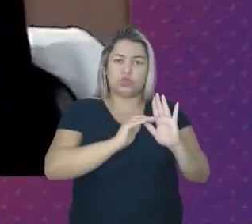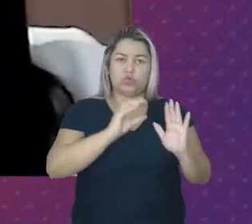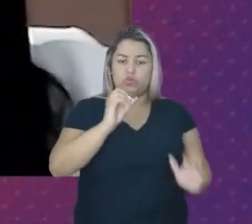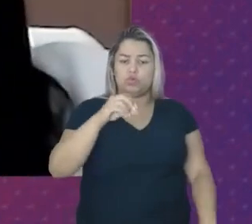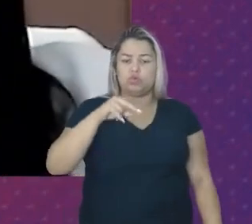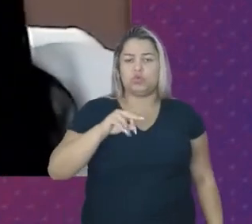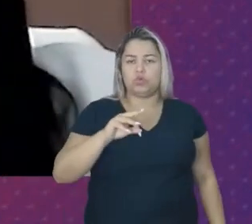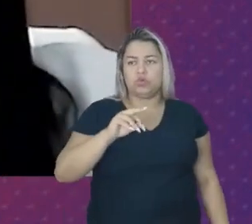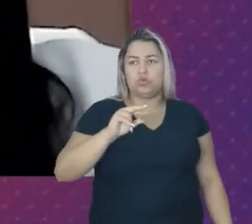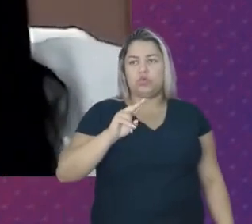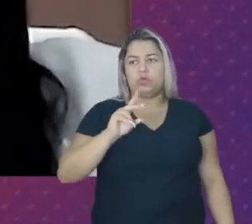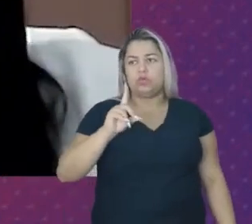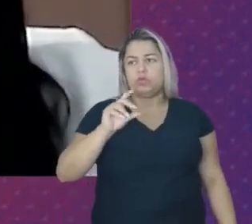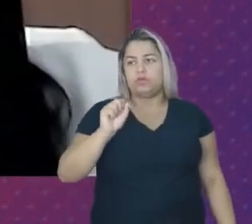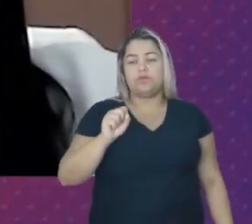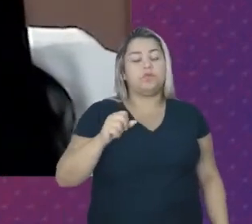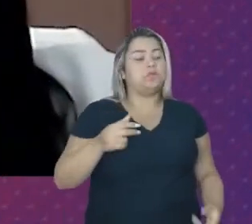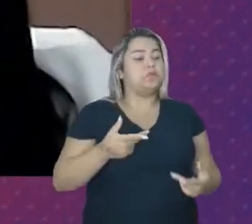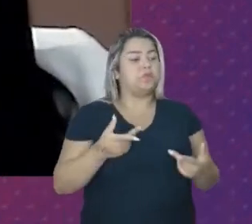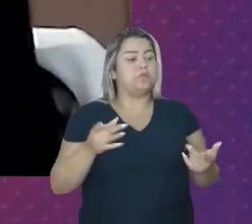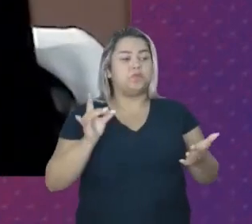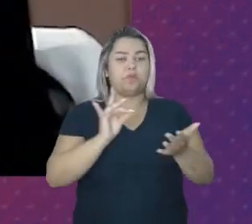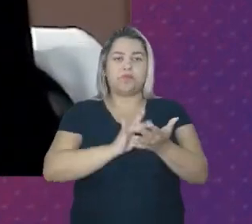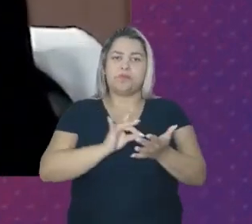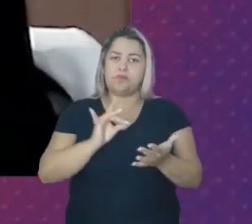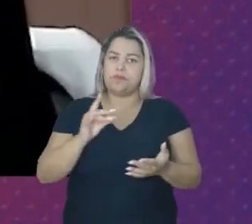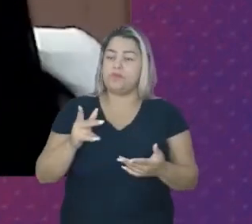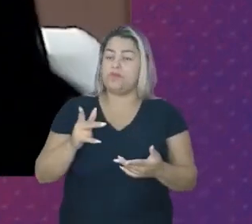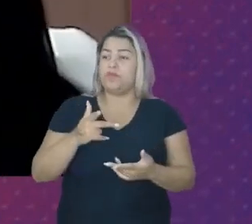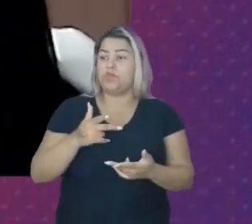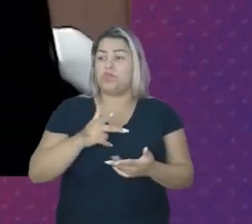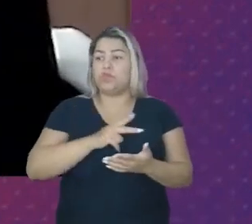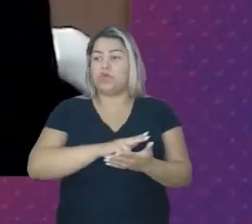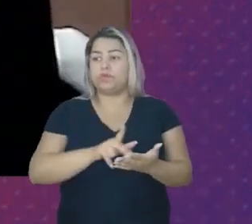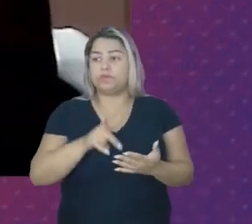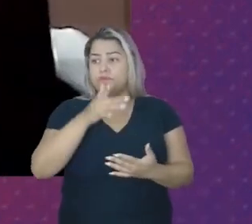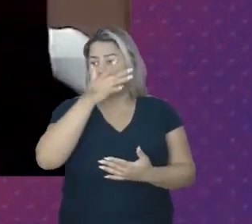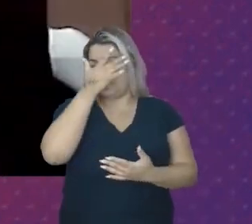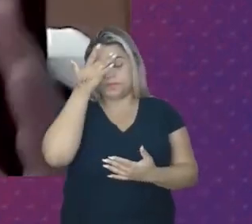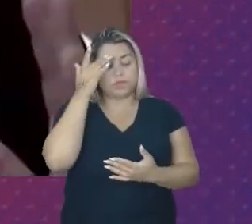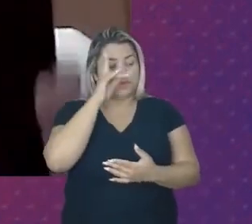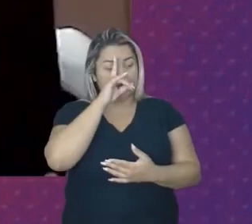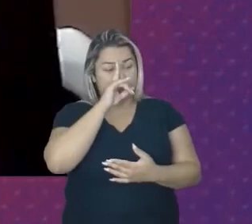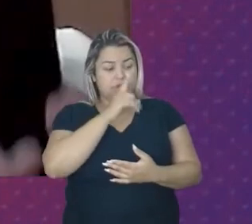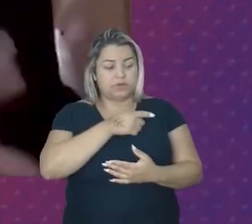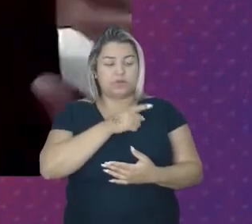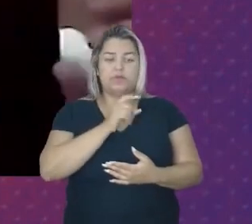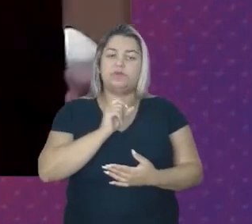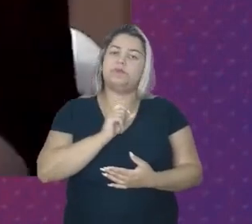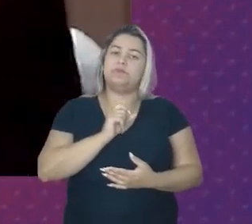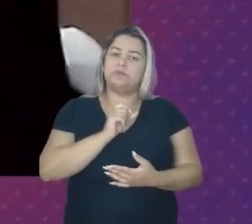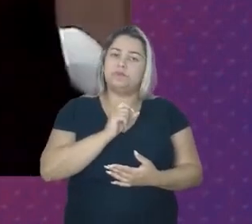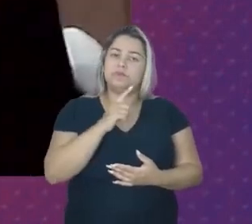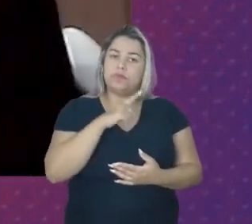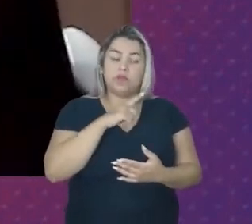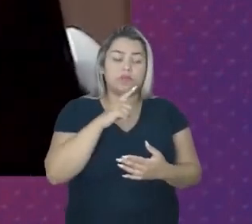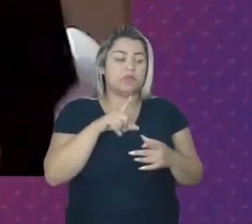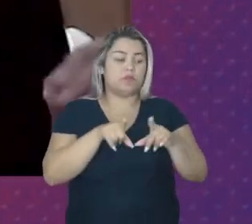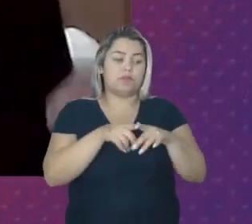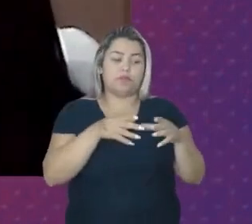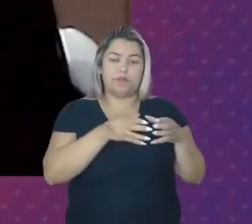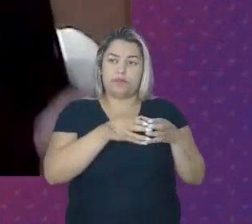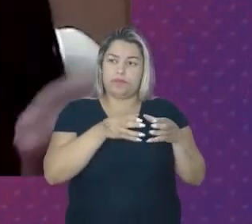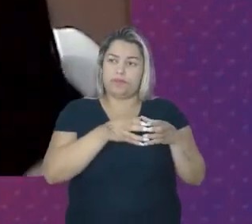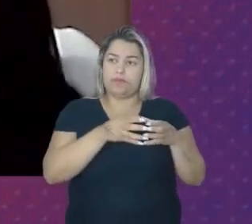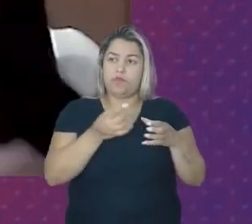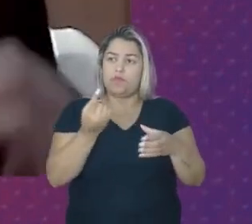Então, como a realidade de muitas pessoas, até mesmo aquelas que estão em mandato, é a de ter uma equipe,